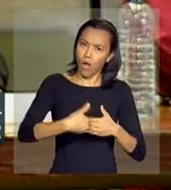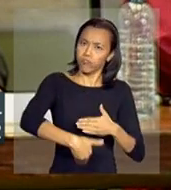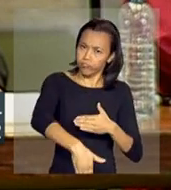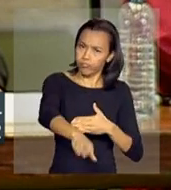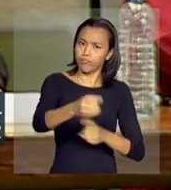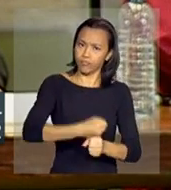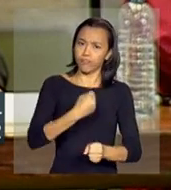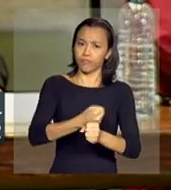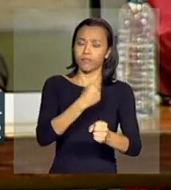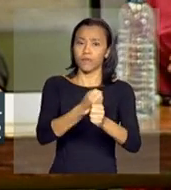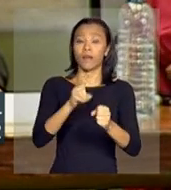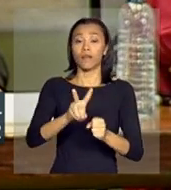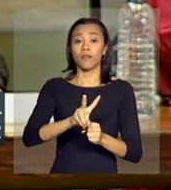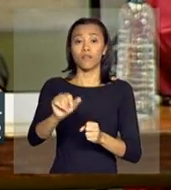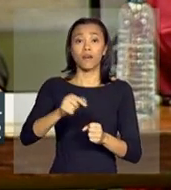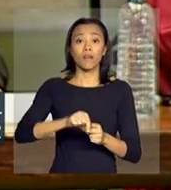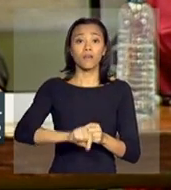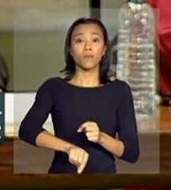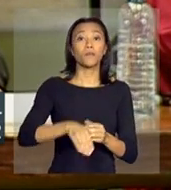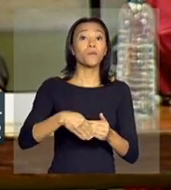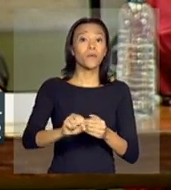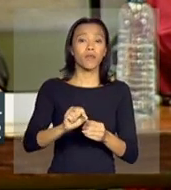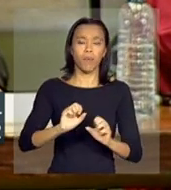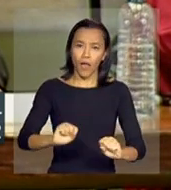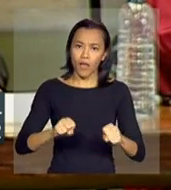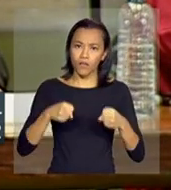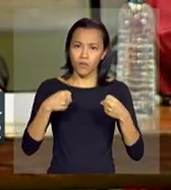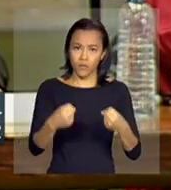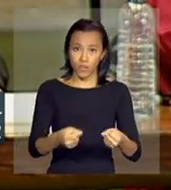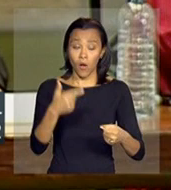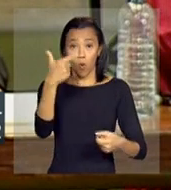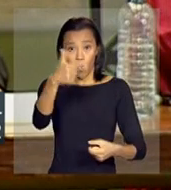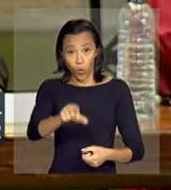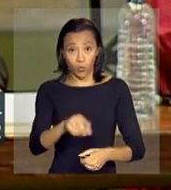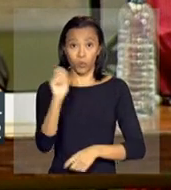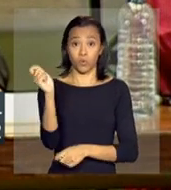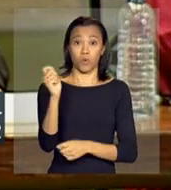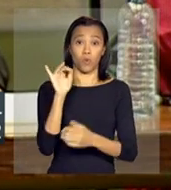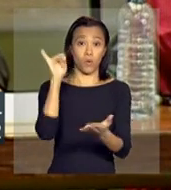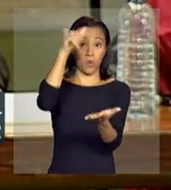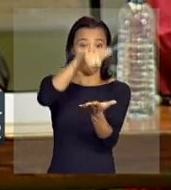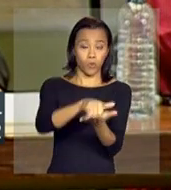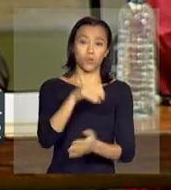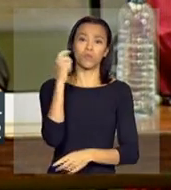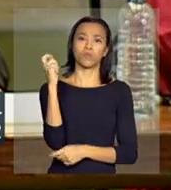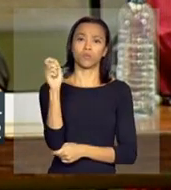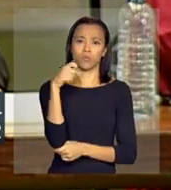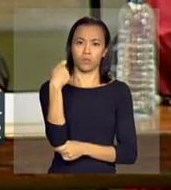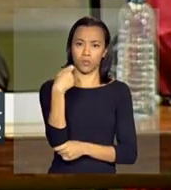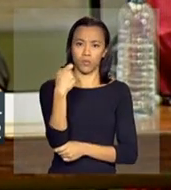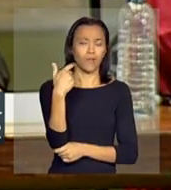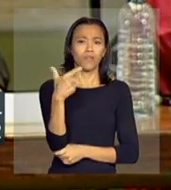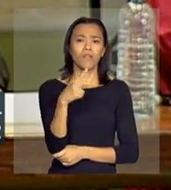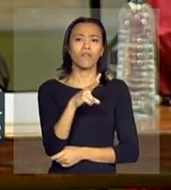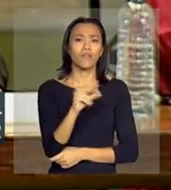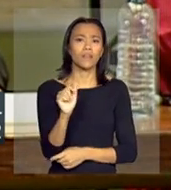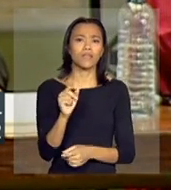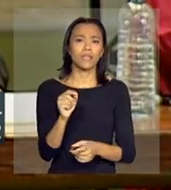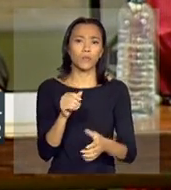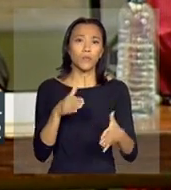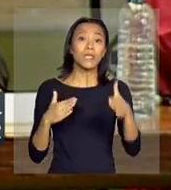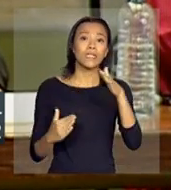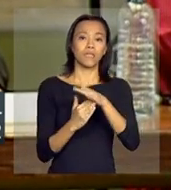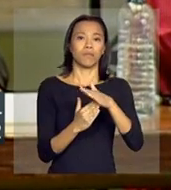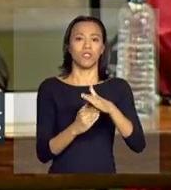também um módulo operacional para reforçar. O aeroporto de Porto Alegre não terá limitação de capacidade, porque hoje já